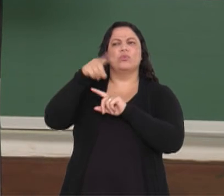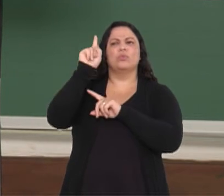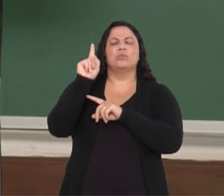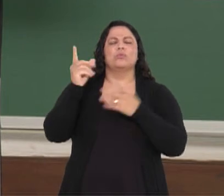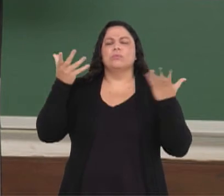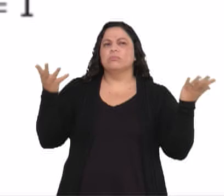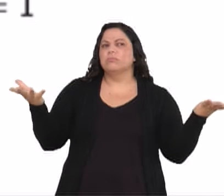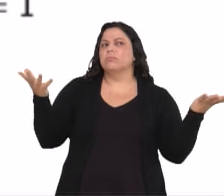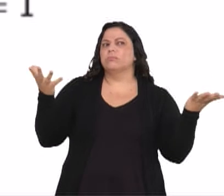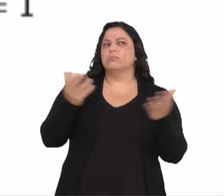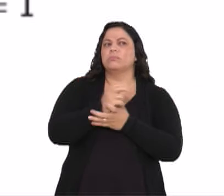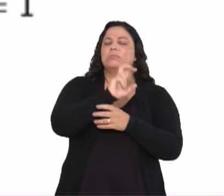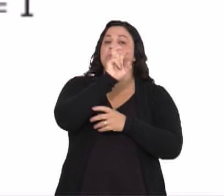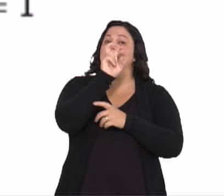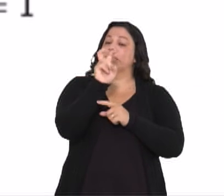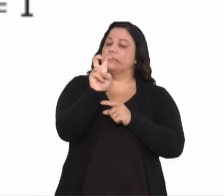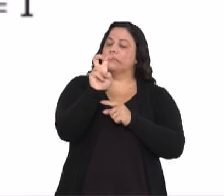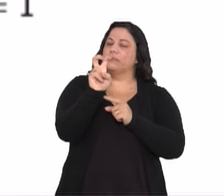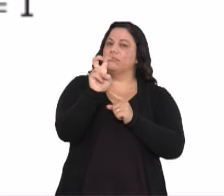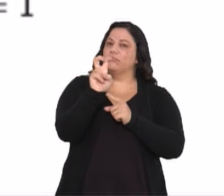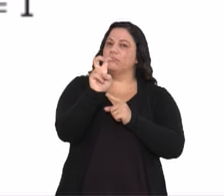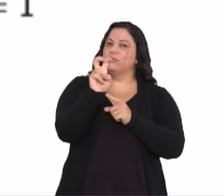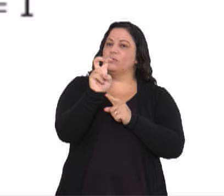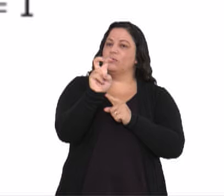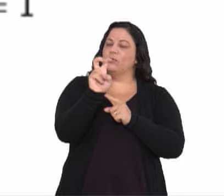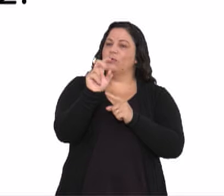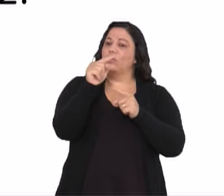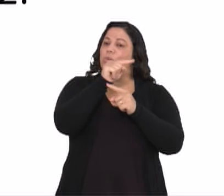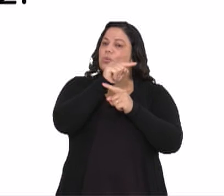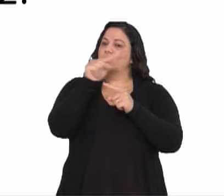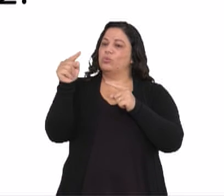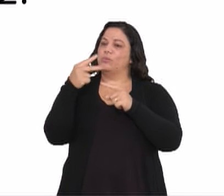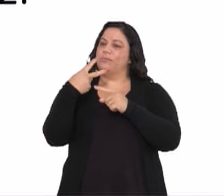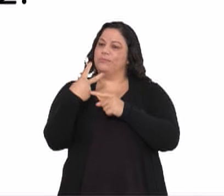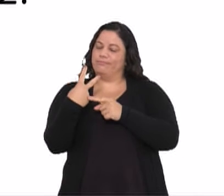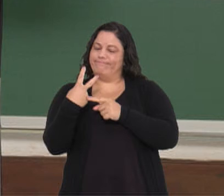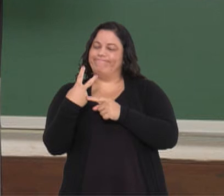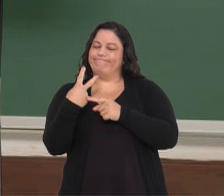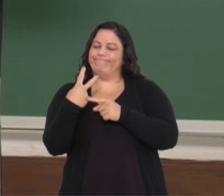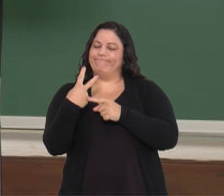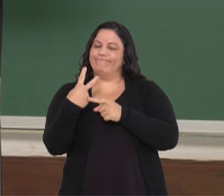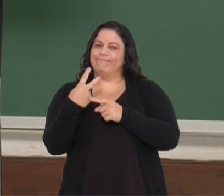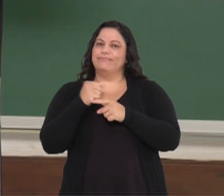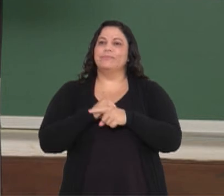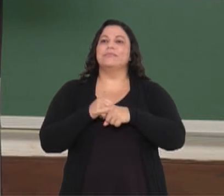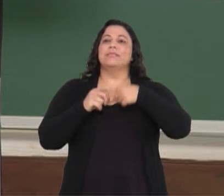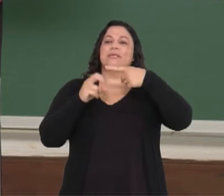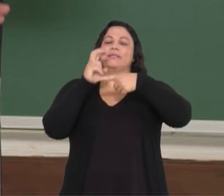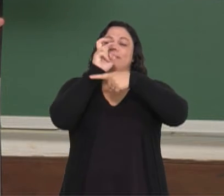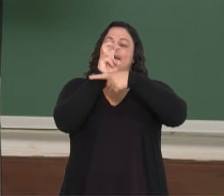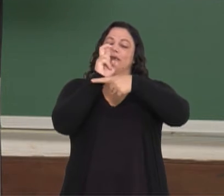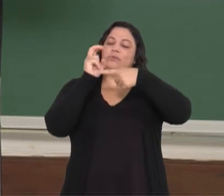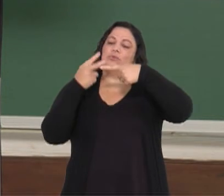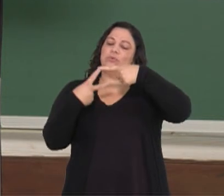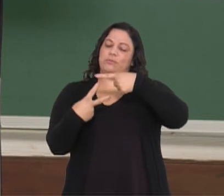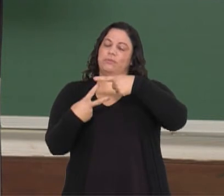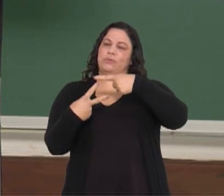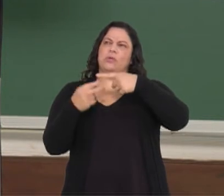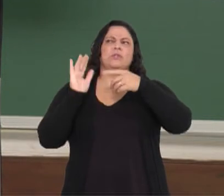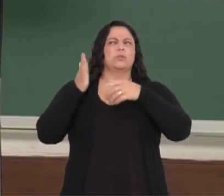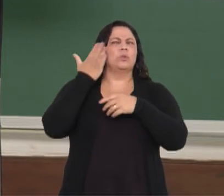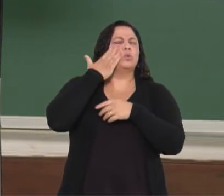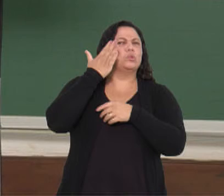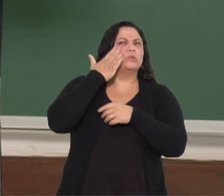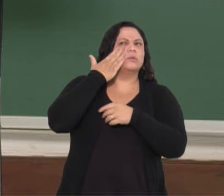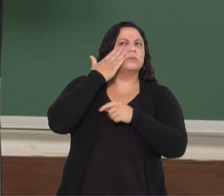encontrado? 5 meios, ou seja, 5 sobre 2. Portanto, ele é o meu resto. Já sei o resto. Eu preciso agora